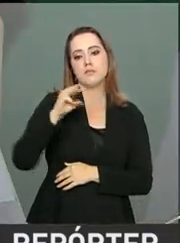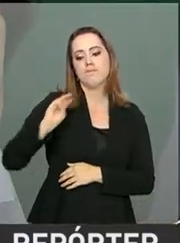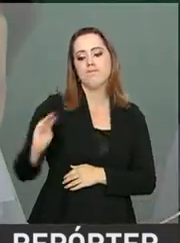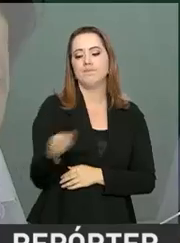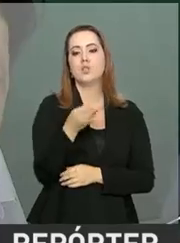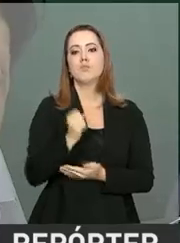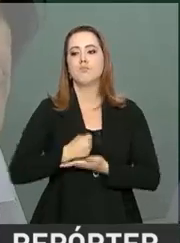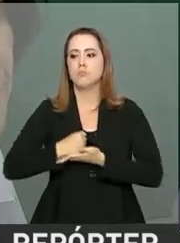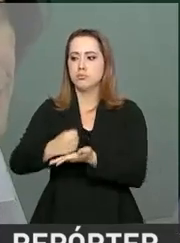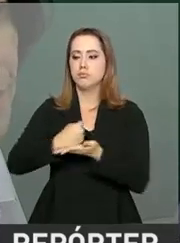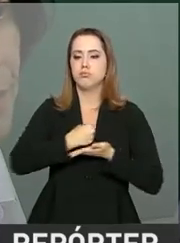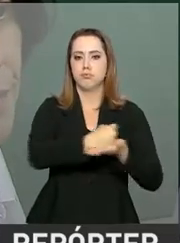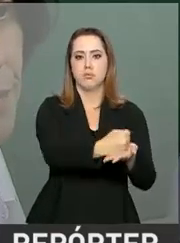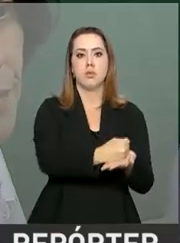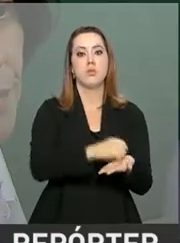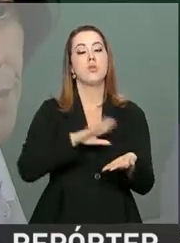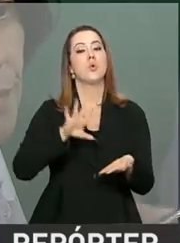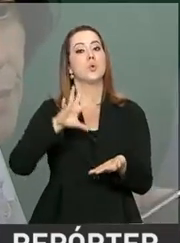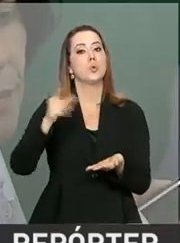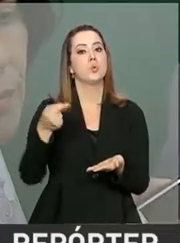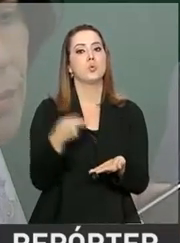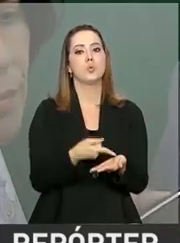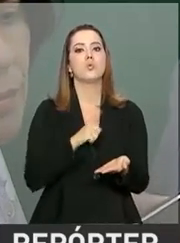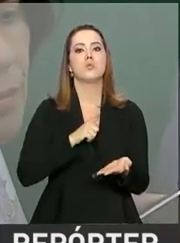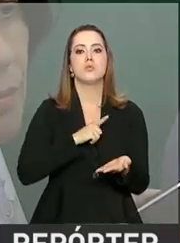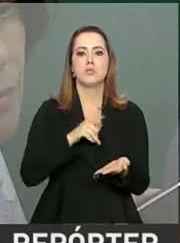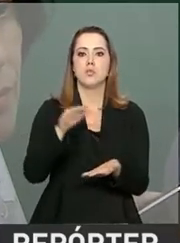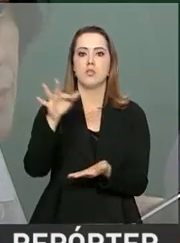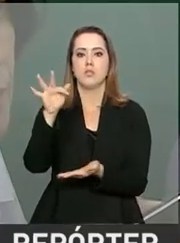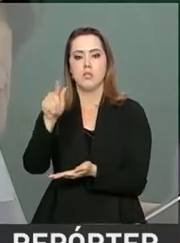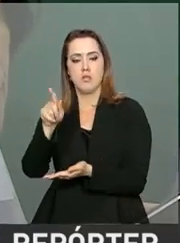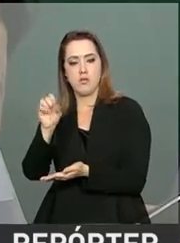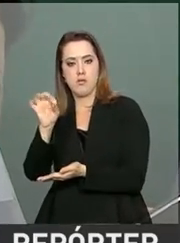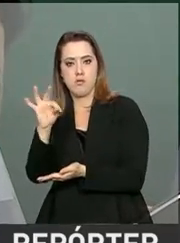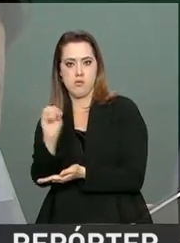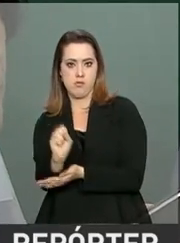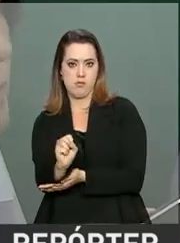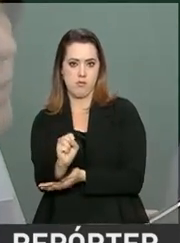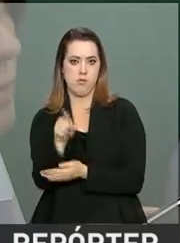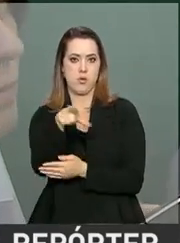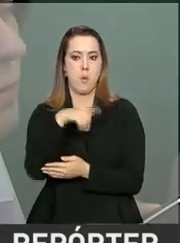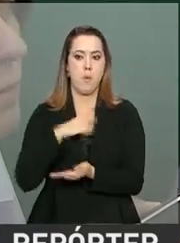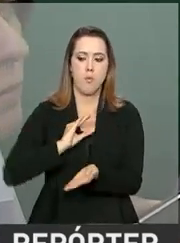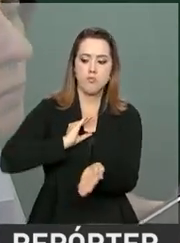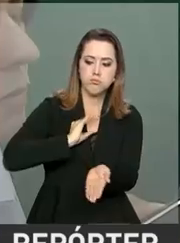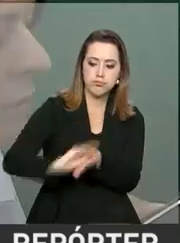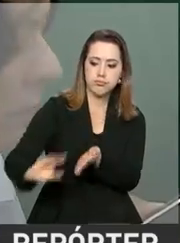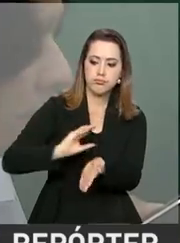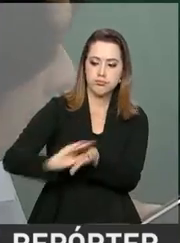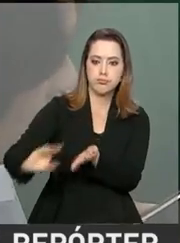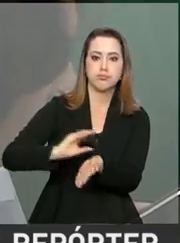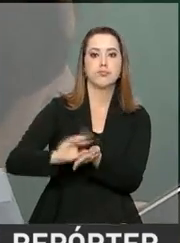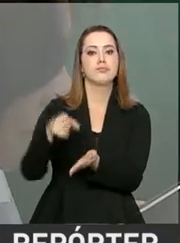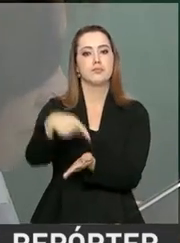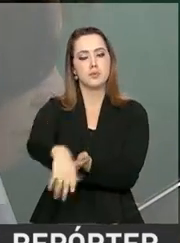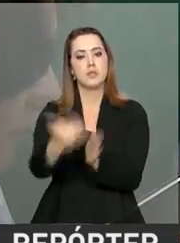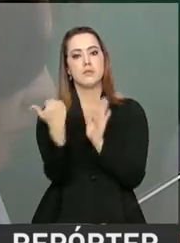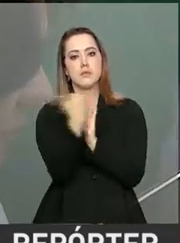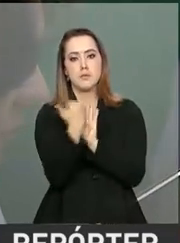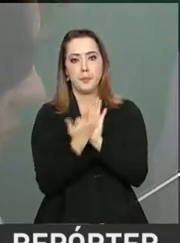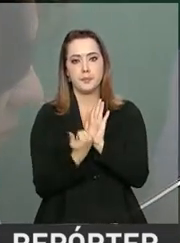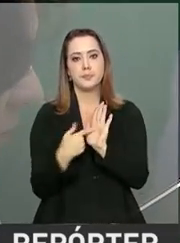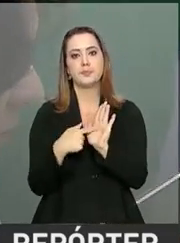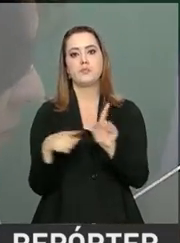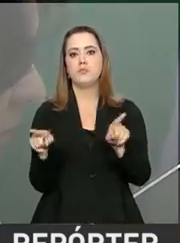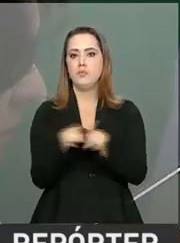já entregues. E tudo isso tem o Fundo de Garantia como maior investidor desse programa, como também